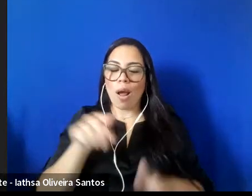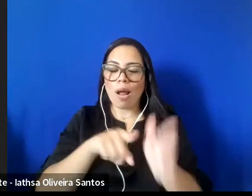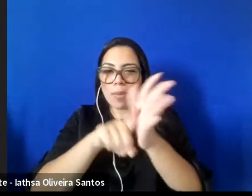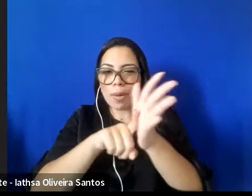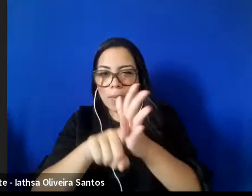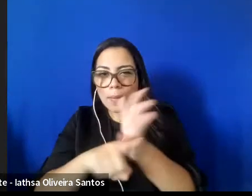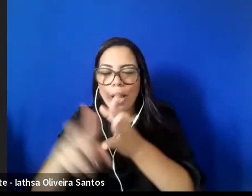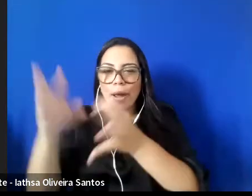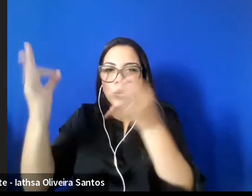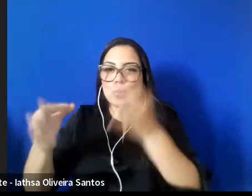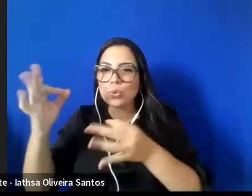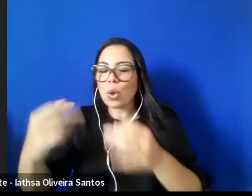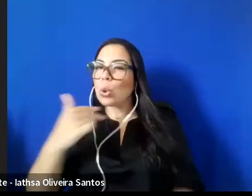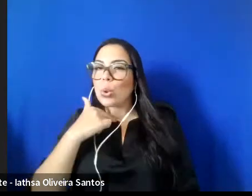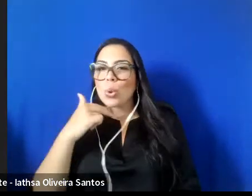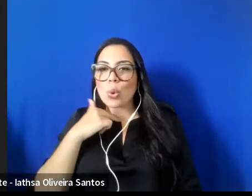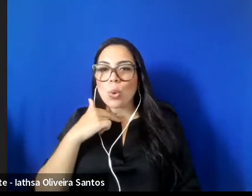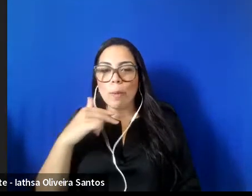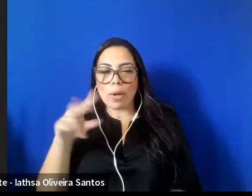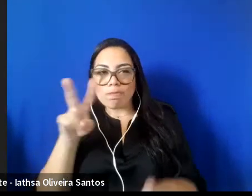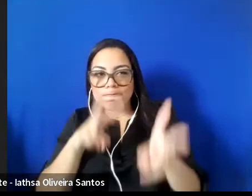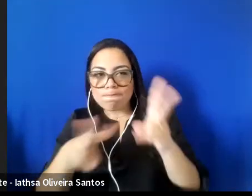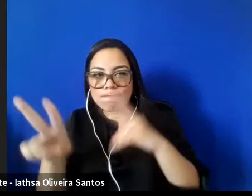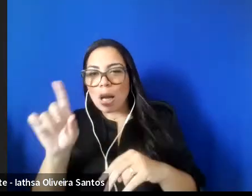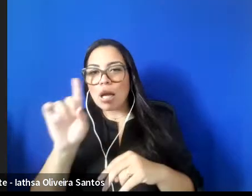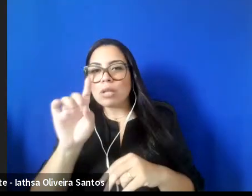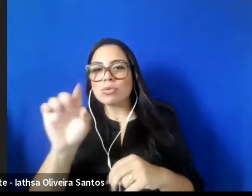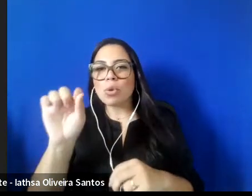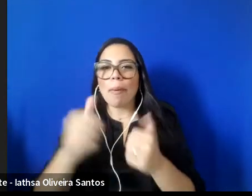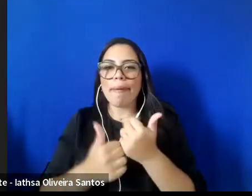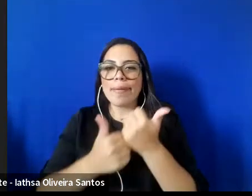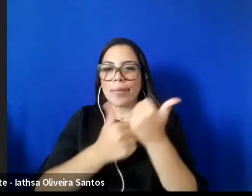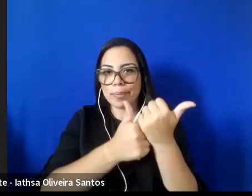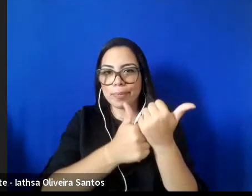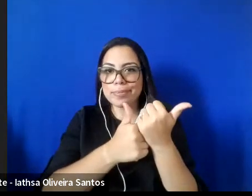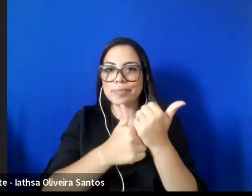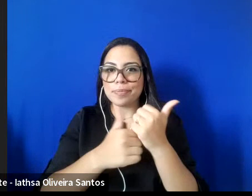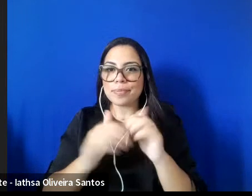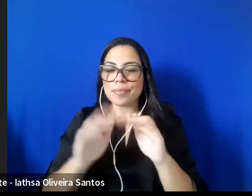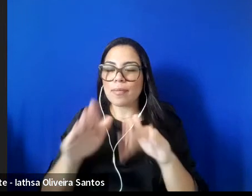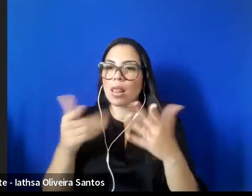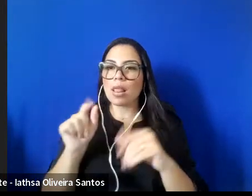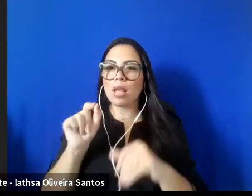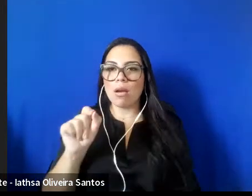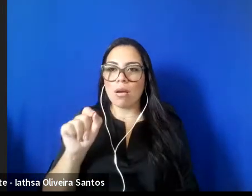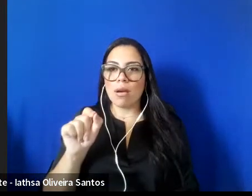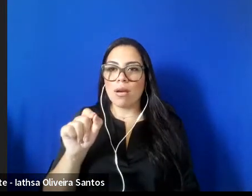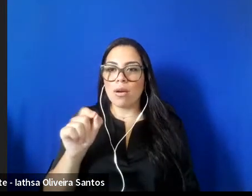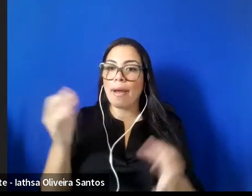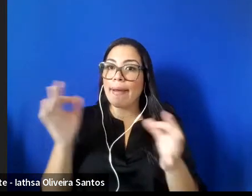processo. Ele usa só o standard. Com isso, evidentemente, que